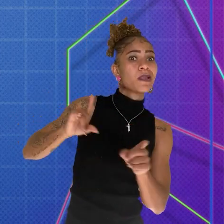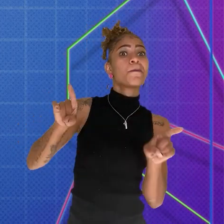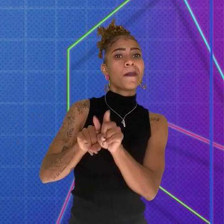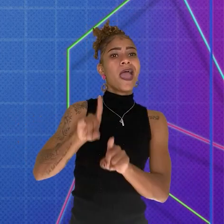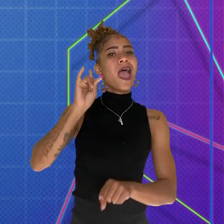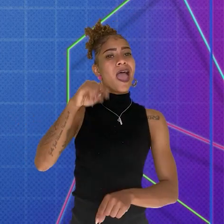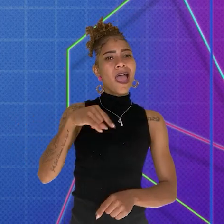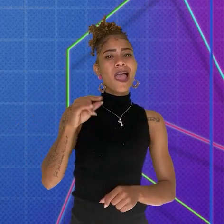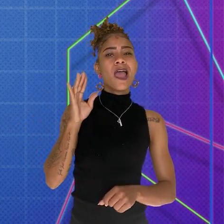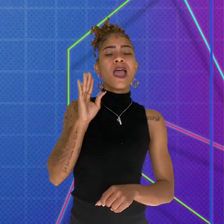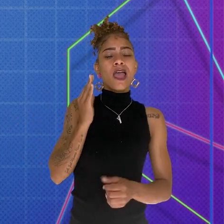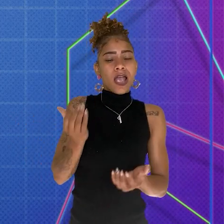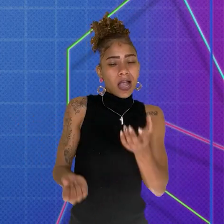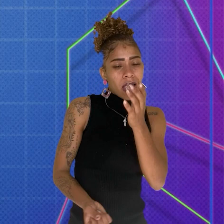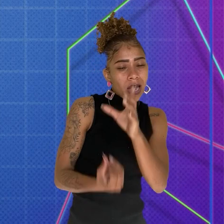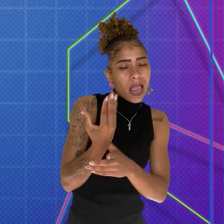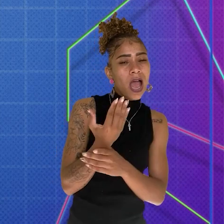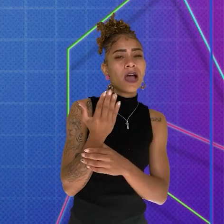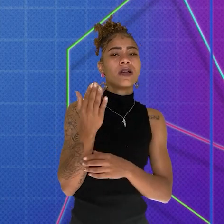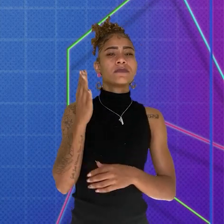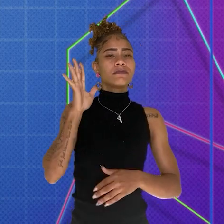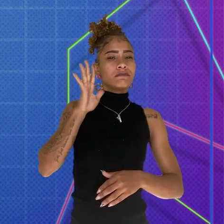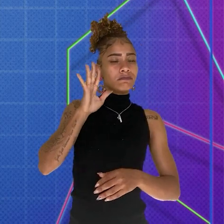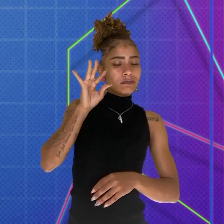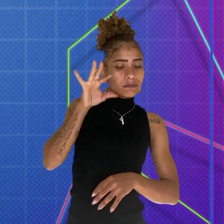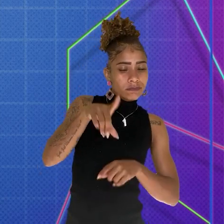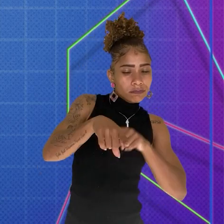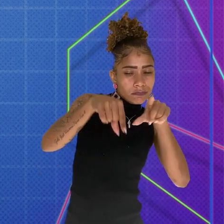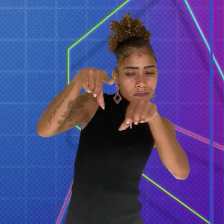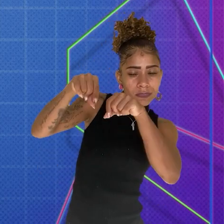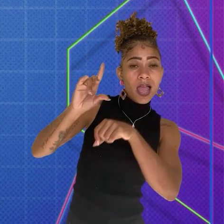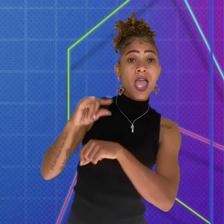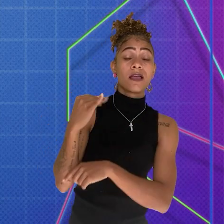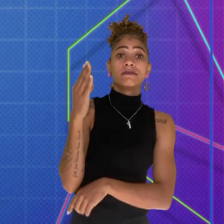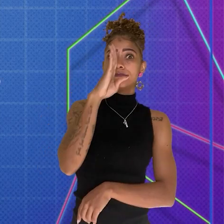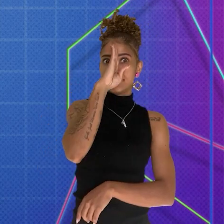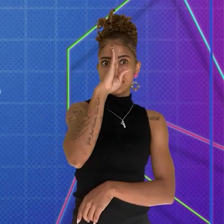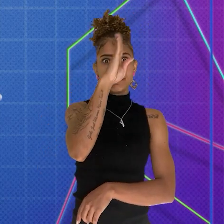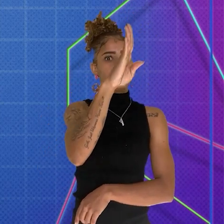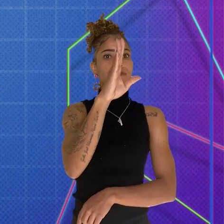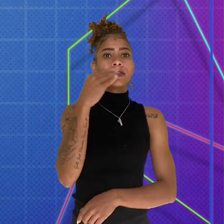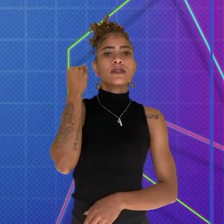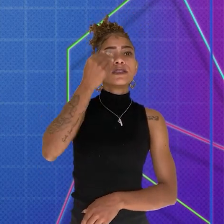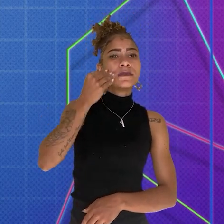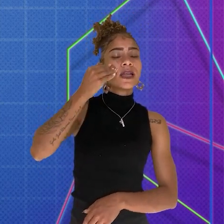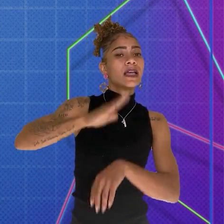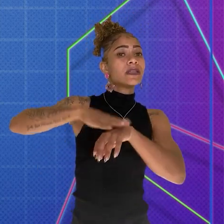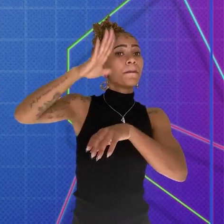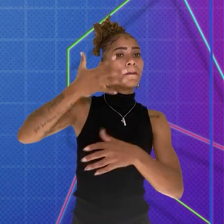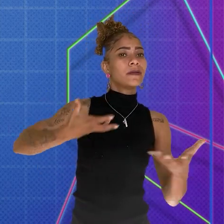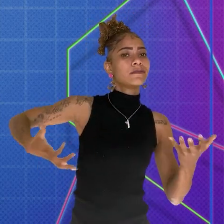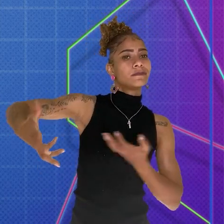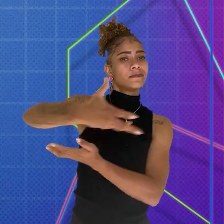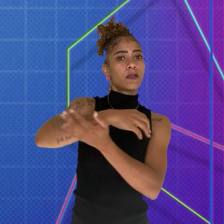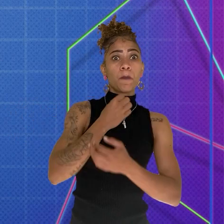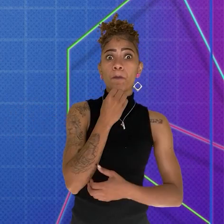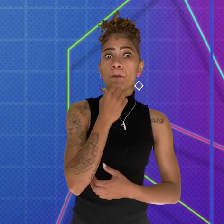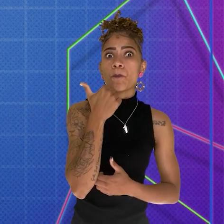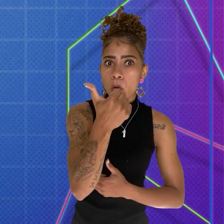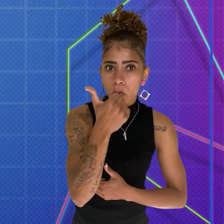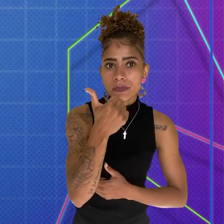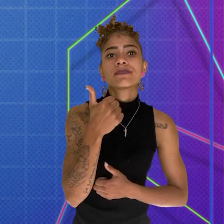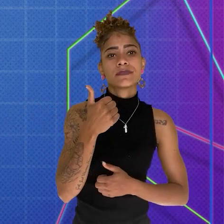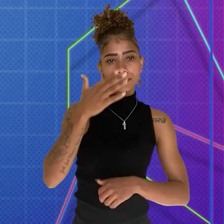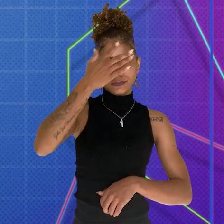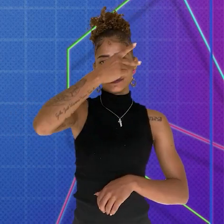realista. A criação cuidadosa de efeitos sonoros pelos desenvolvedores é essencial para proporcionar uma experiência de jogo mais envolvente e